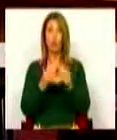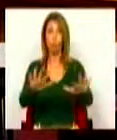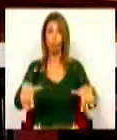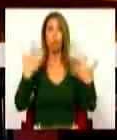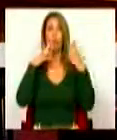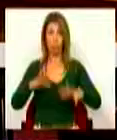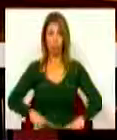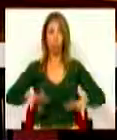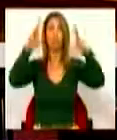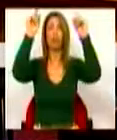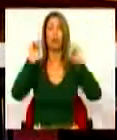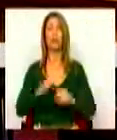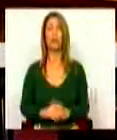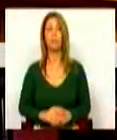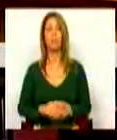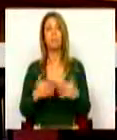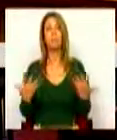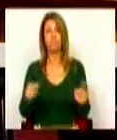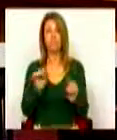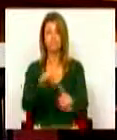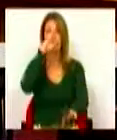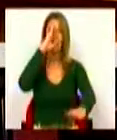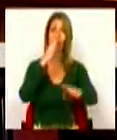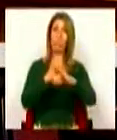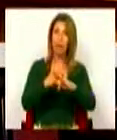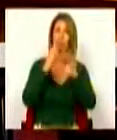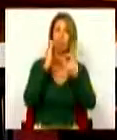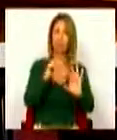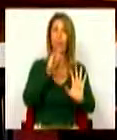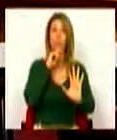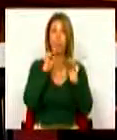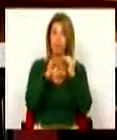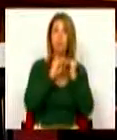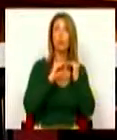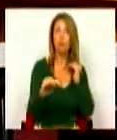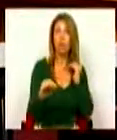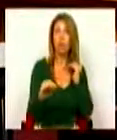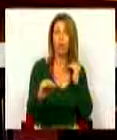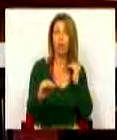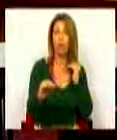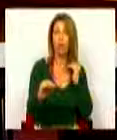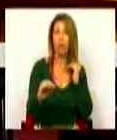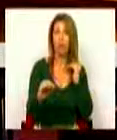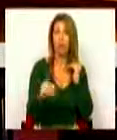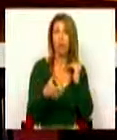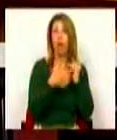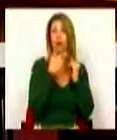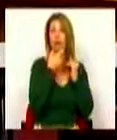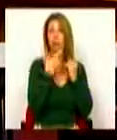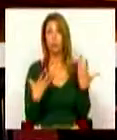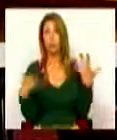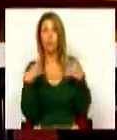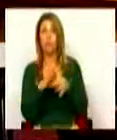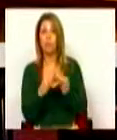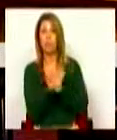progredir. Para que esse empenho seja sustentável, a convergência entre os 27